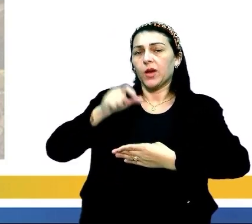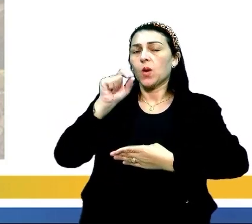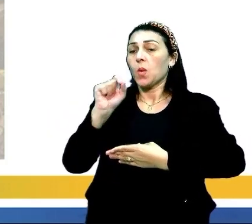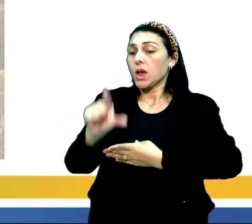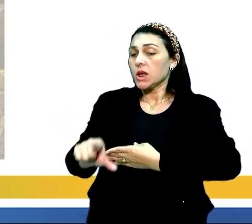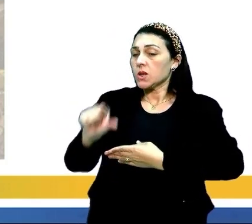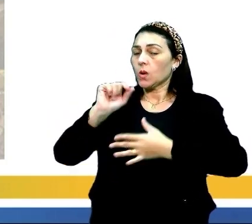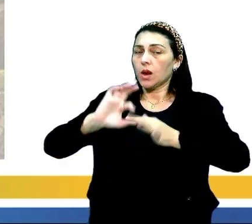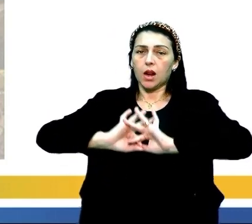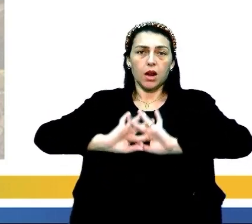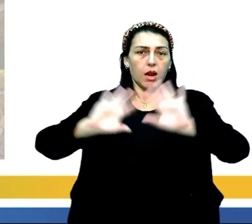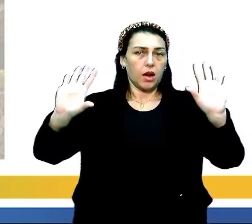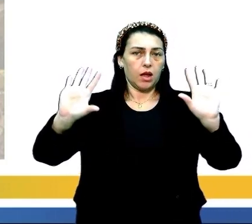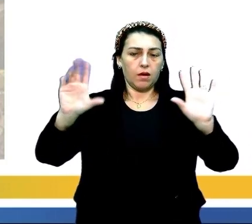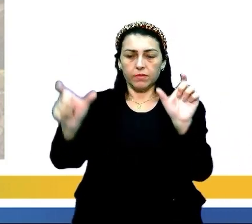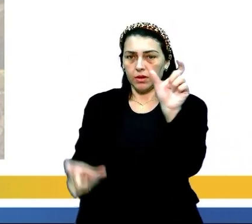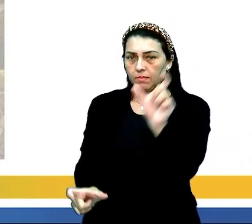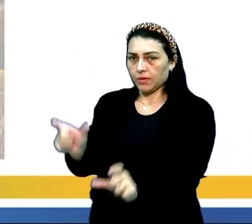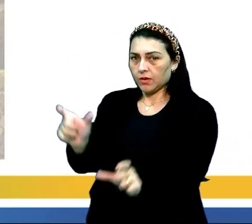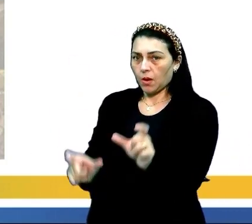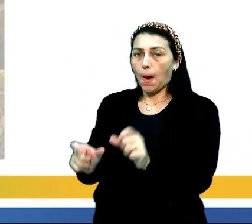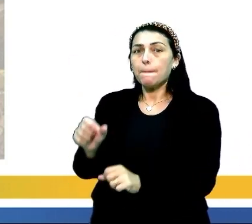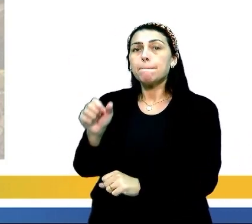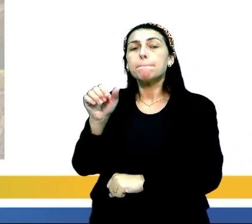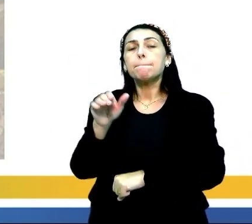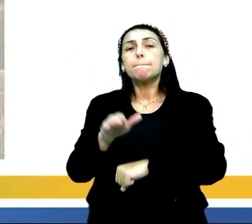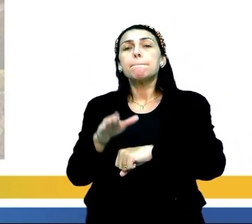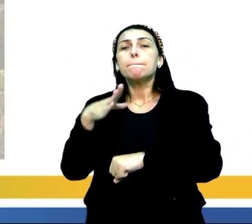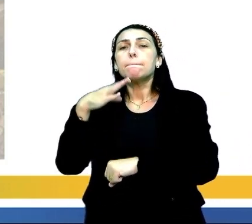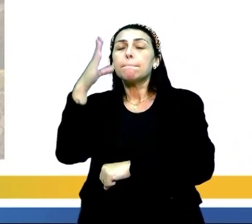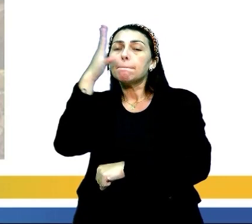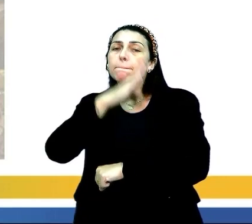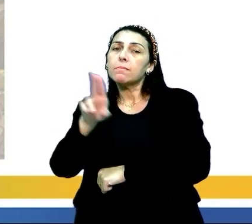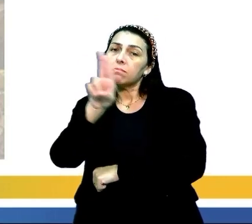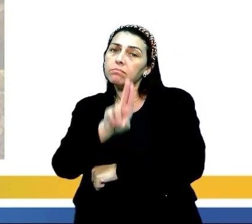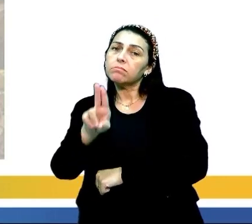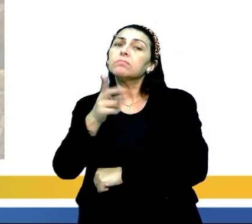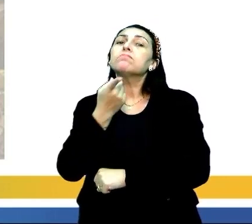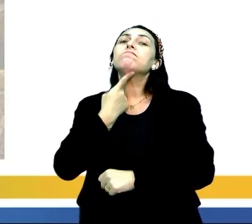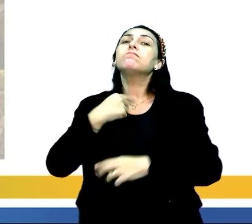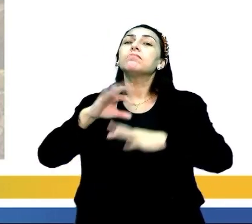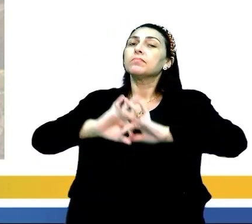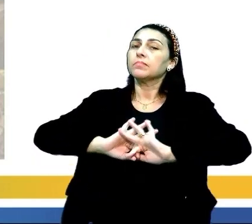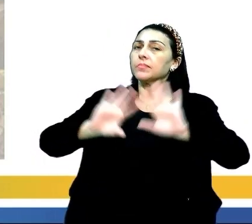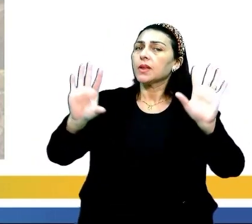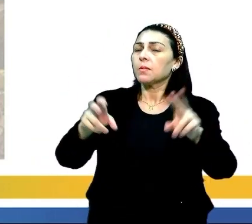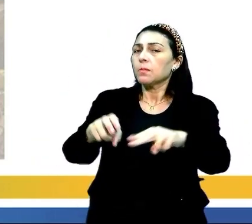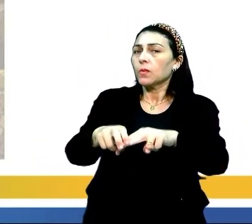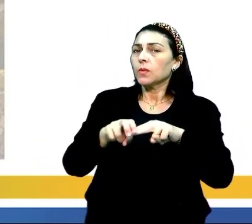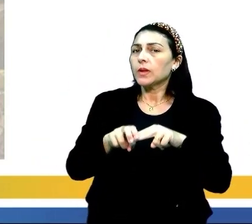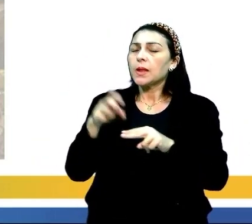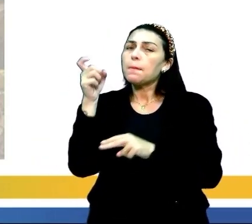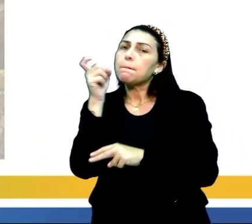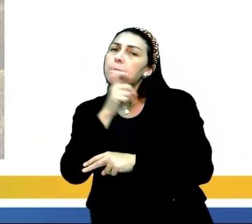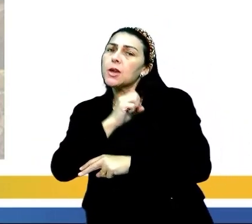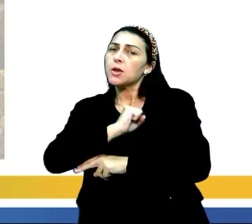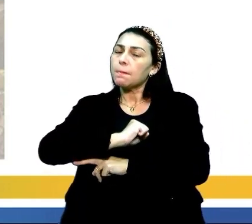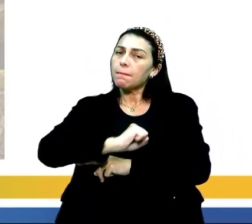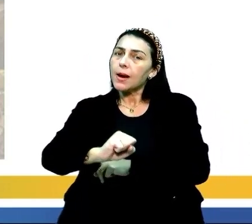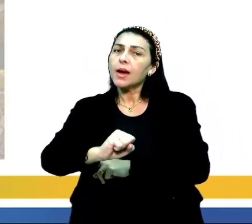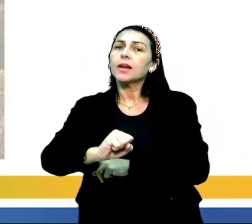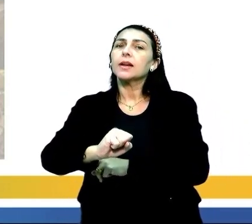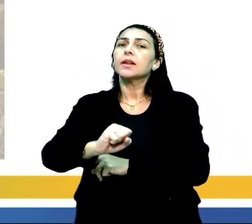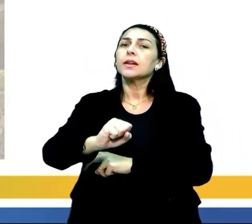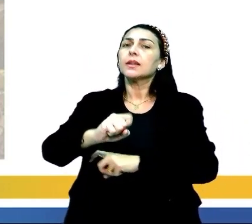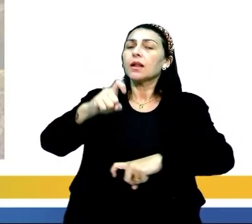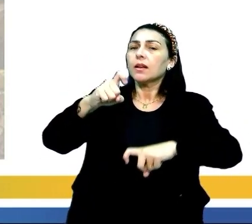escolha livre do homem. É o mau uso que eu faço do meu livre-arbítrio que você faz do teu livre-arbítrio. Portanto, mentir, matar,